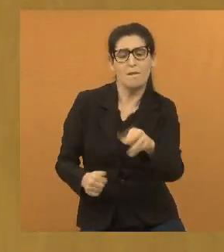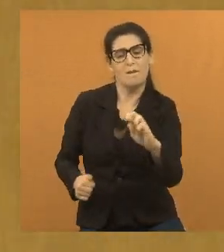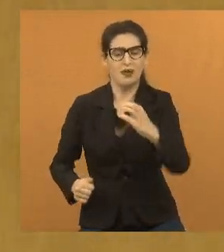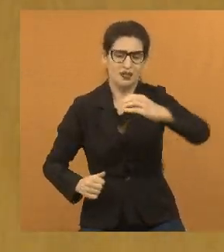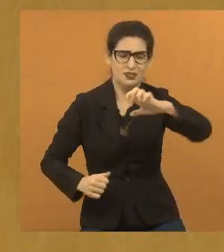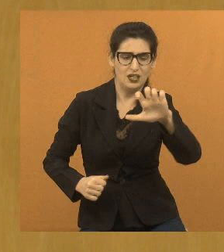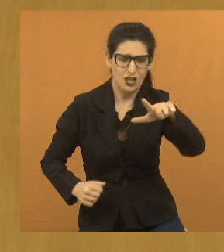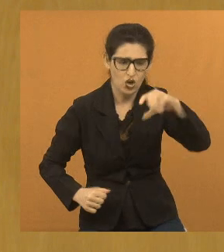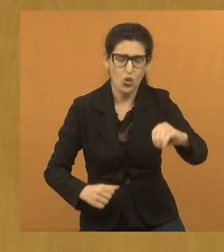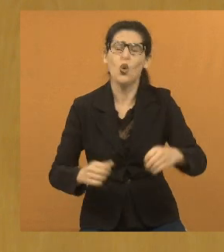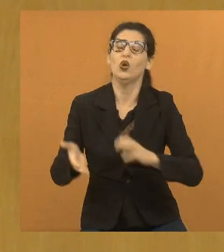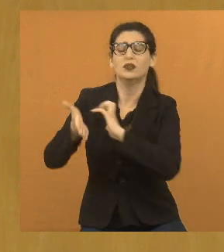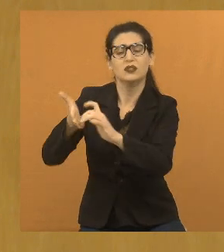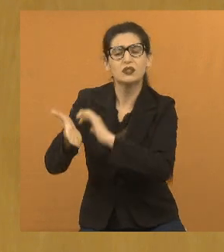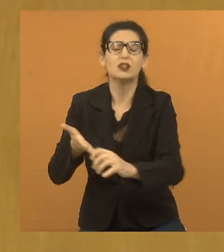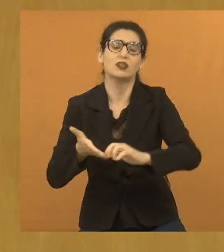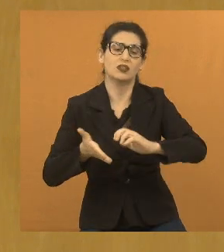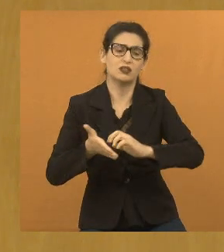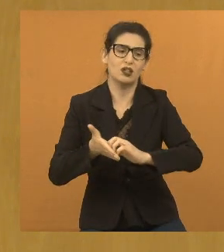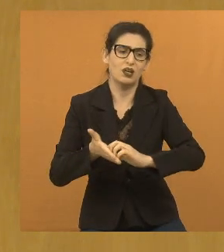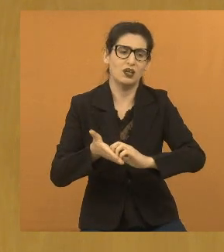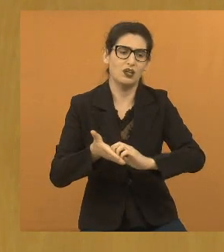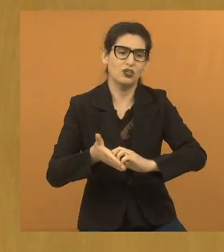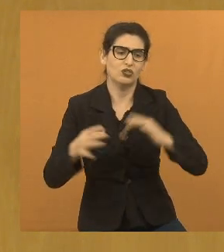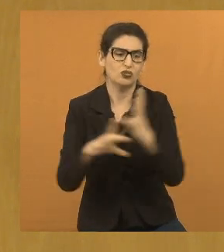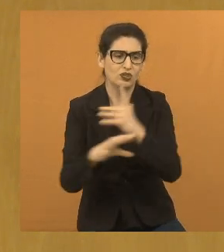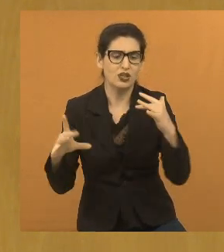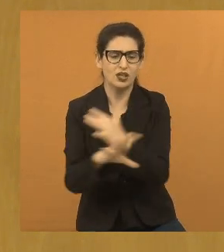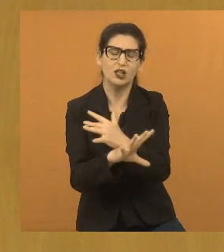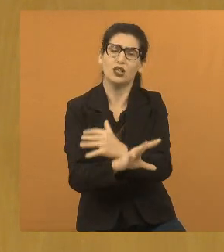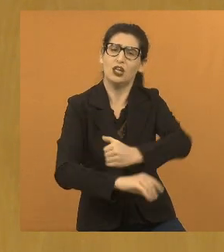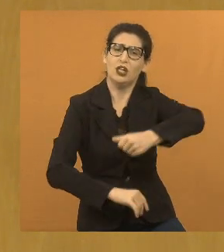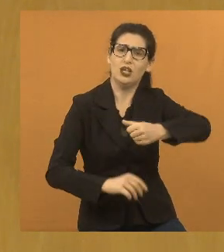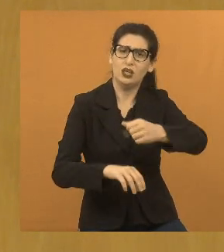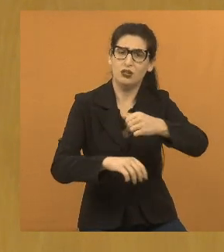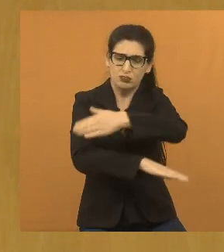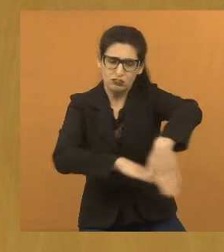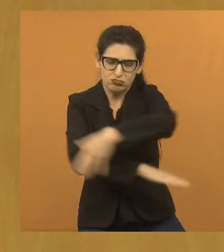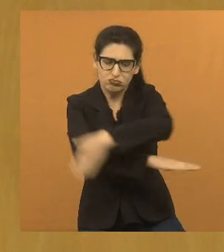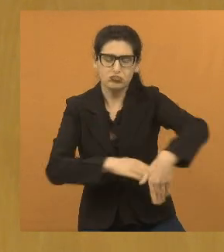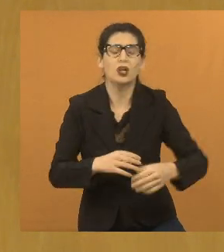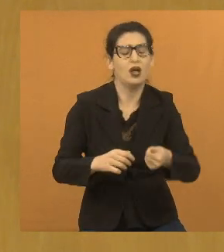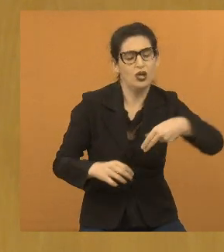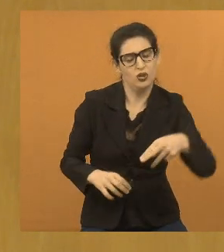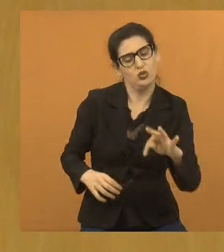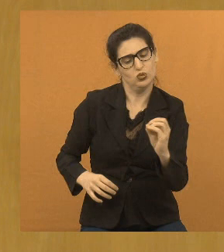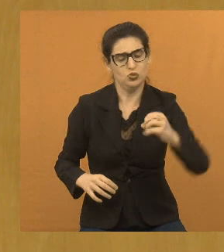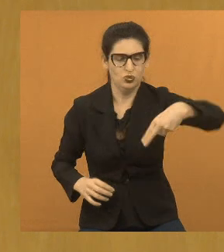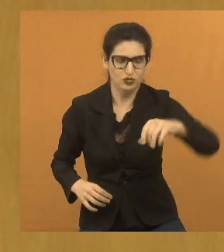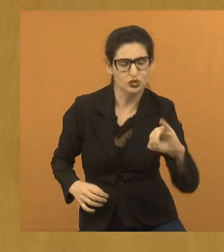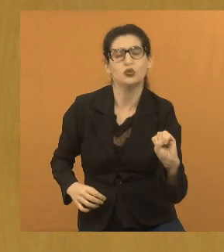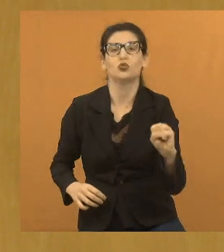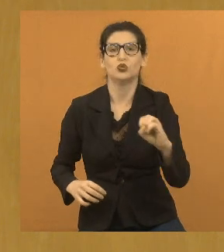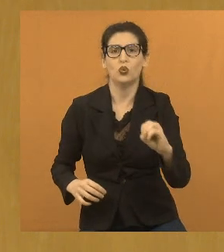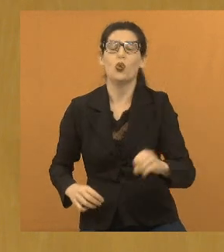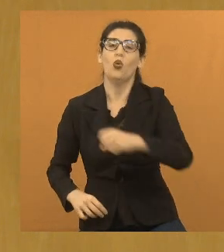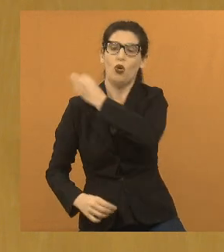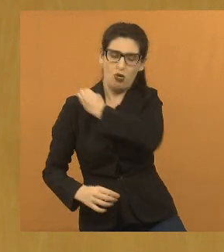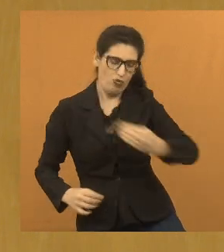de Infraestrutura, Antônio Roberto Martins, secretário de Governo, Celso Florencio,